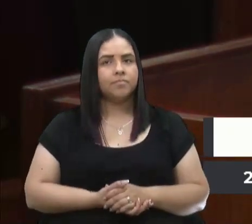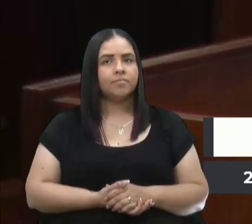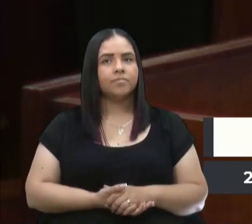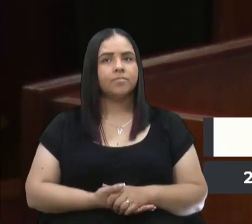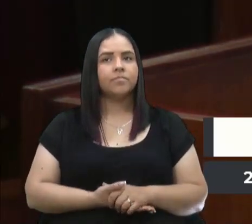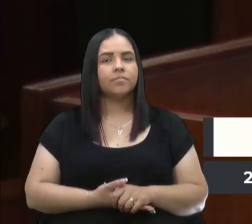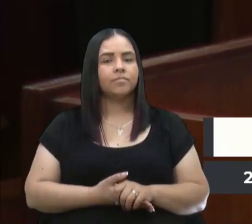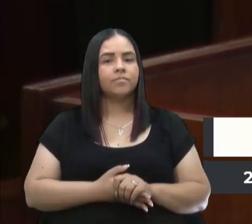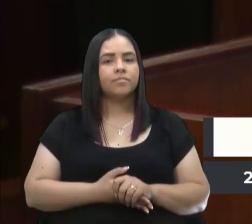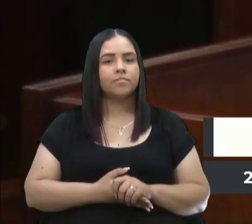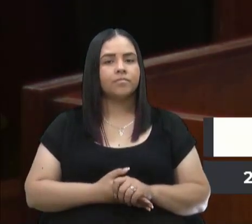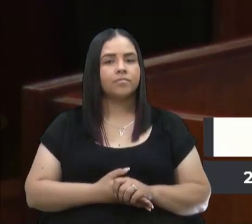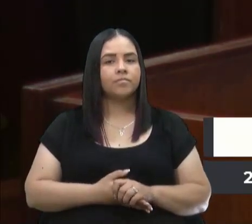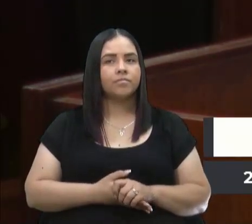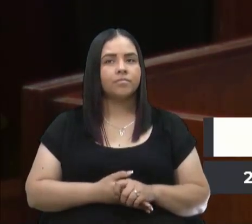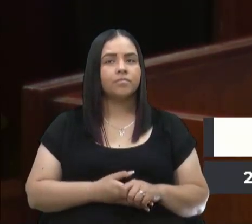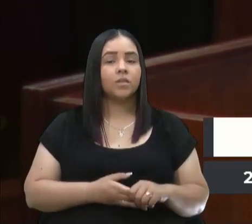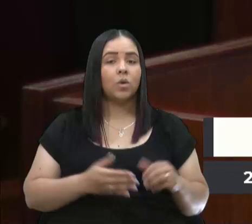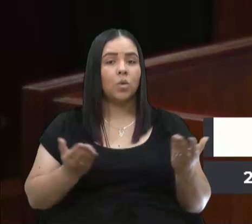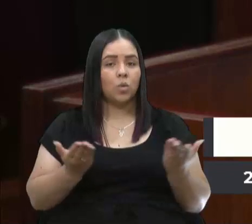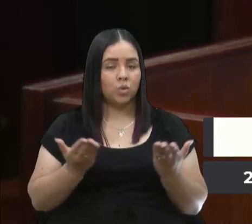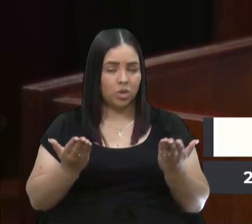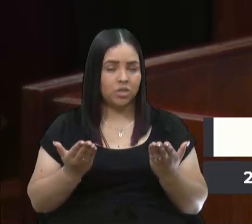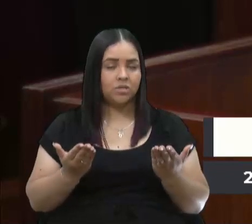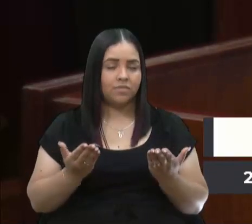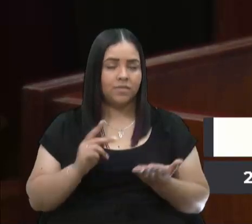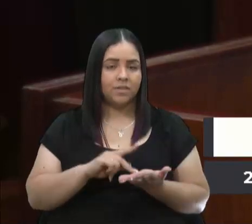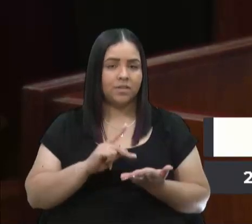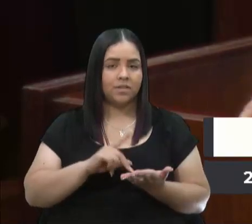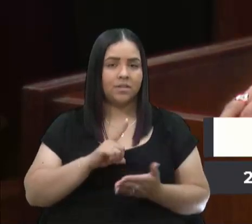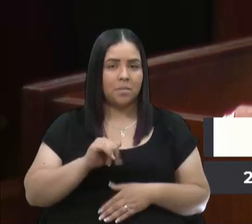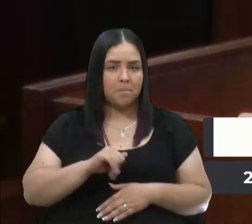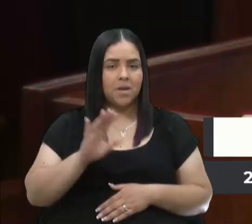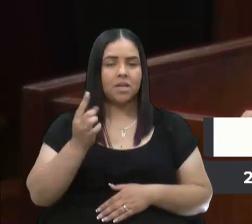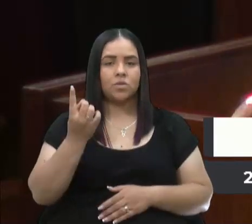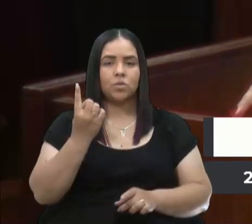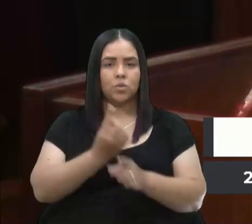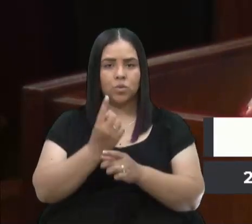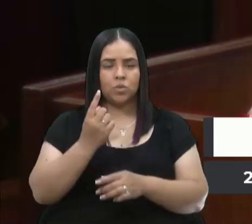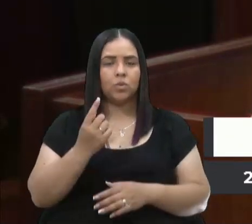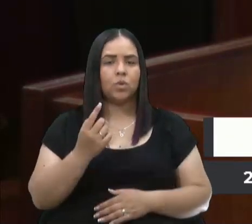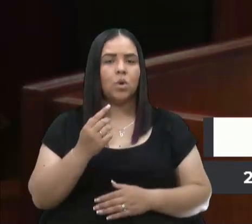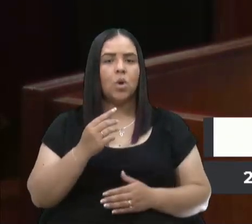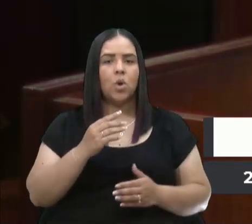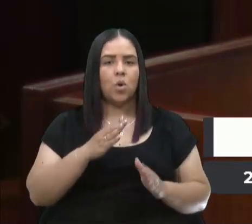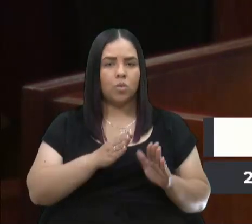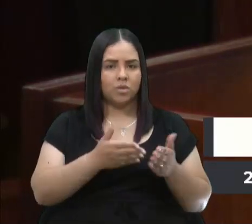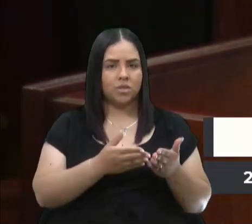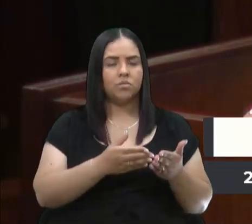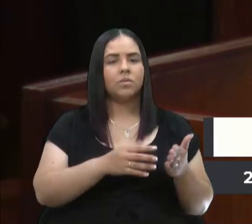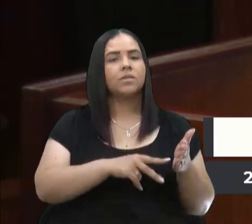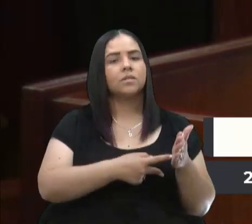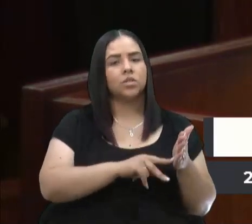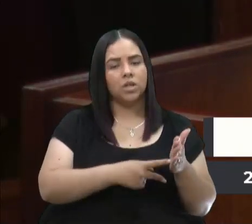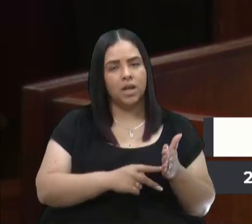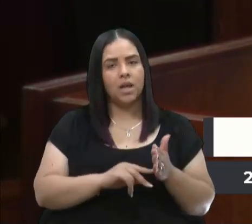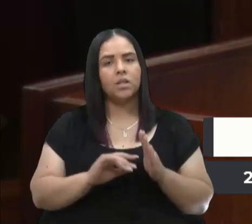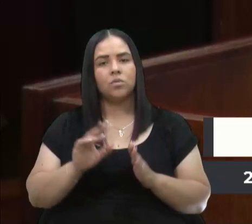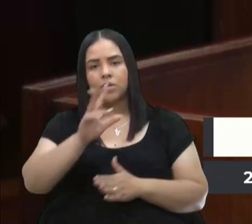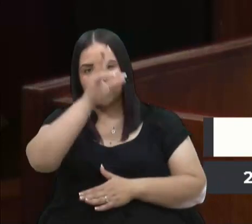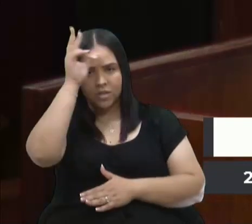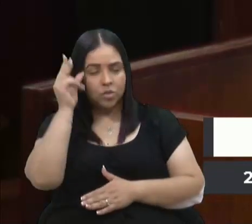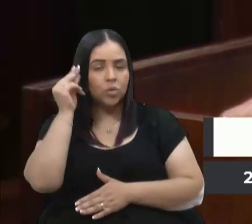mesmo, a pedido dos colegas, tem mais um encontro, nesse encontro comissão do Sindicerv, comissão da Prefeitura e